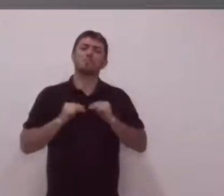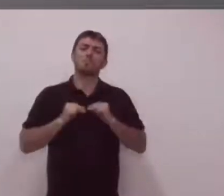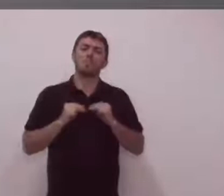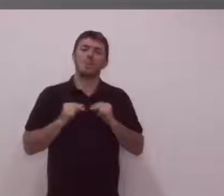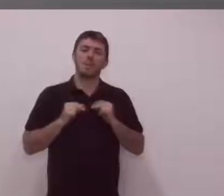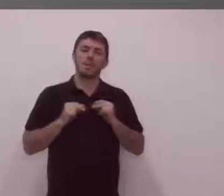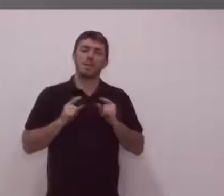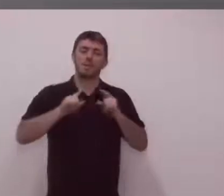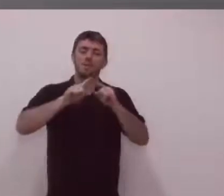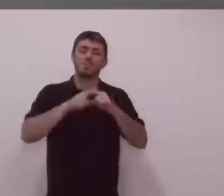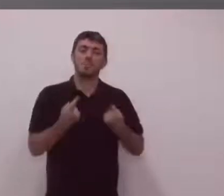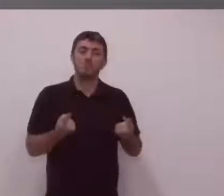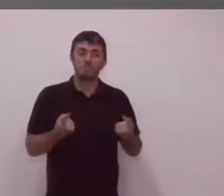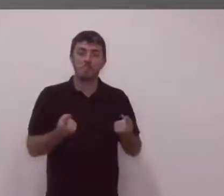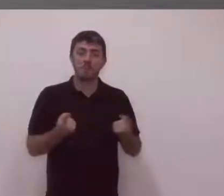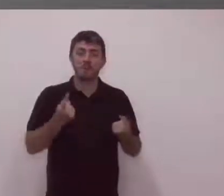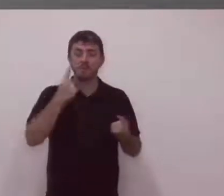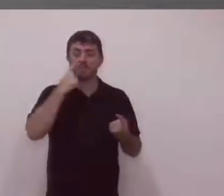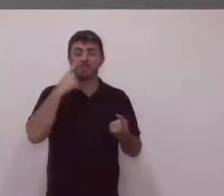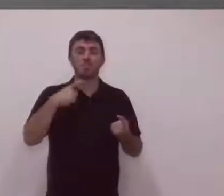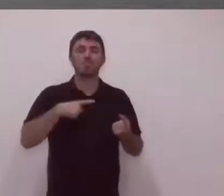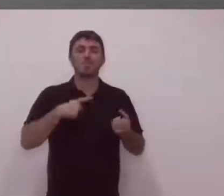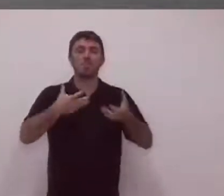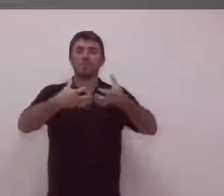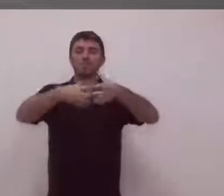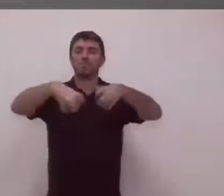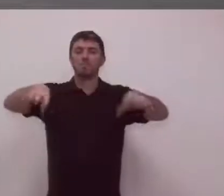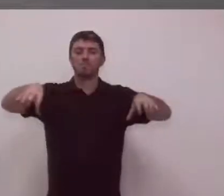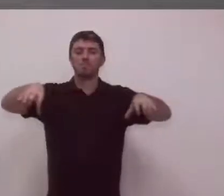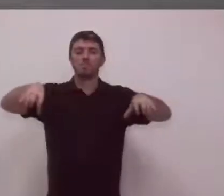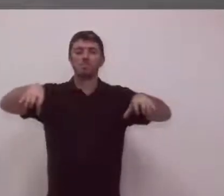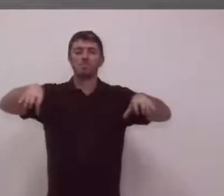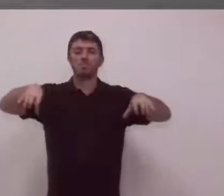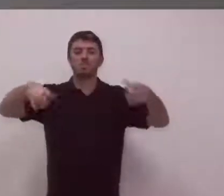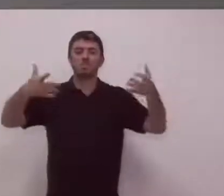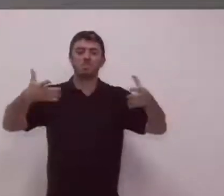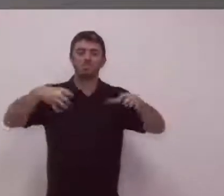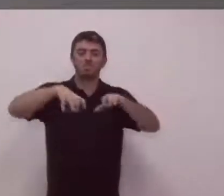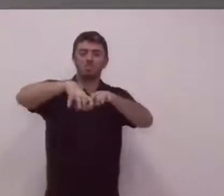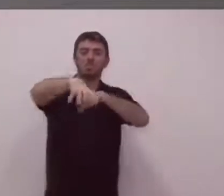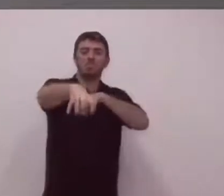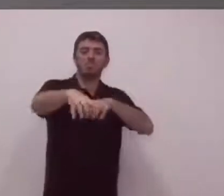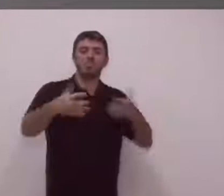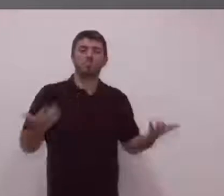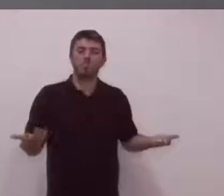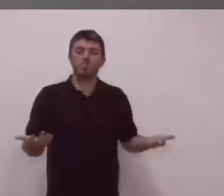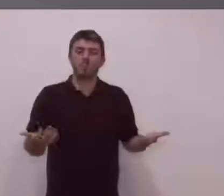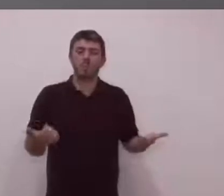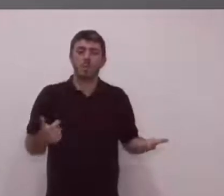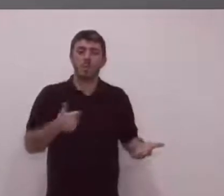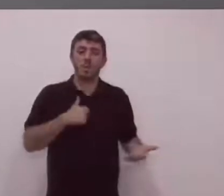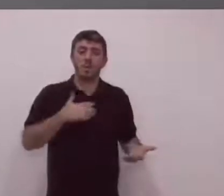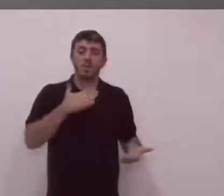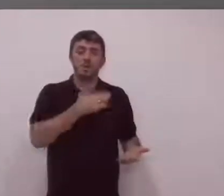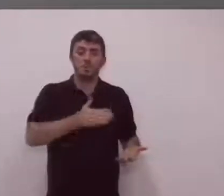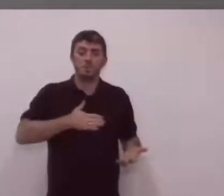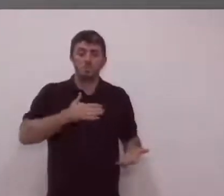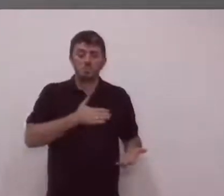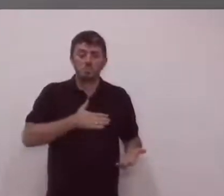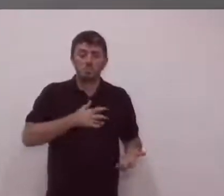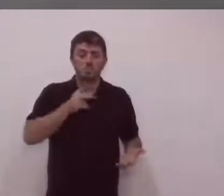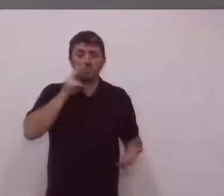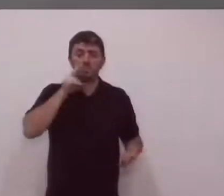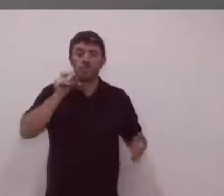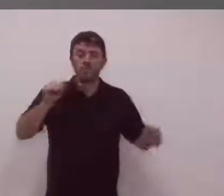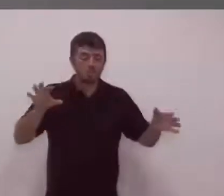A nem do lado B e nem do lado C eu gostaria de ver a união de forças